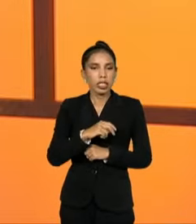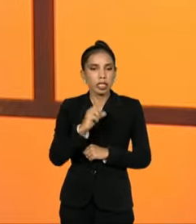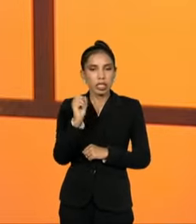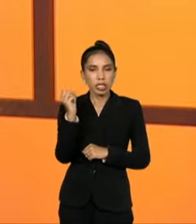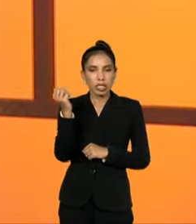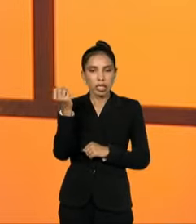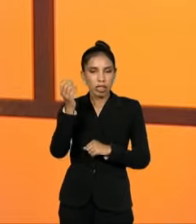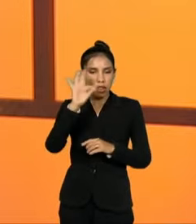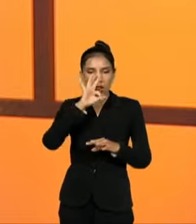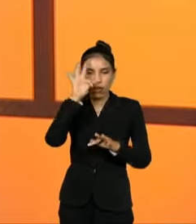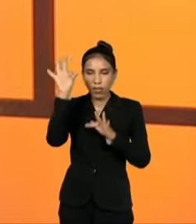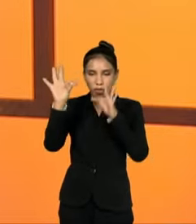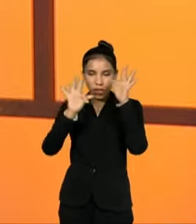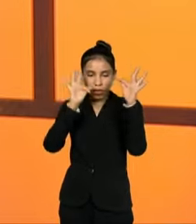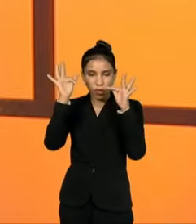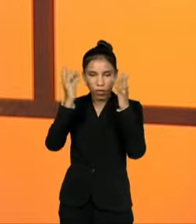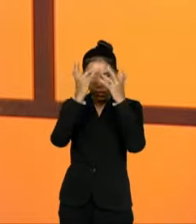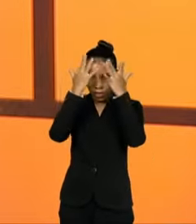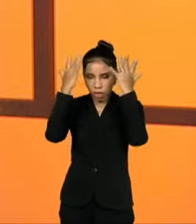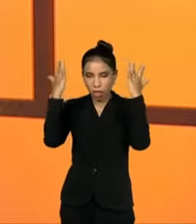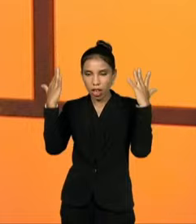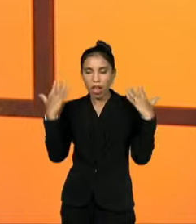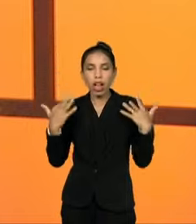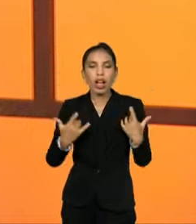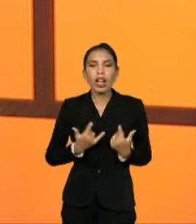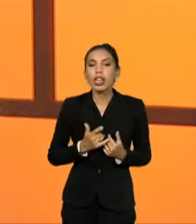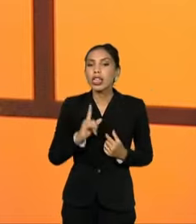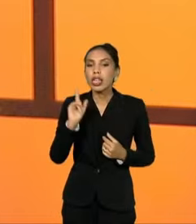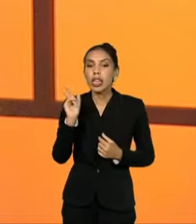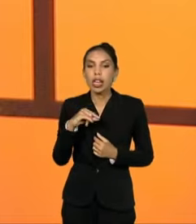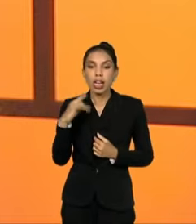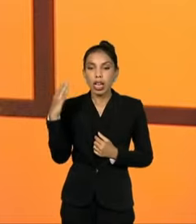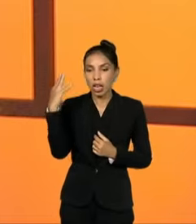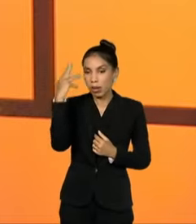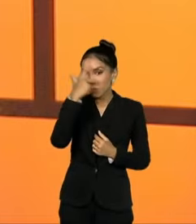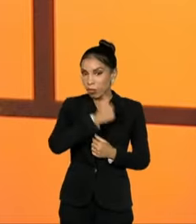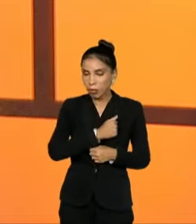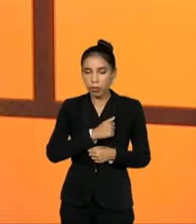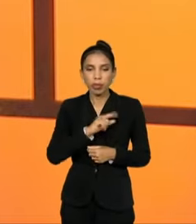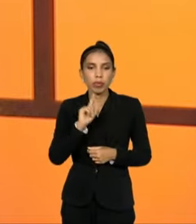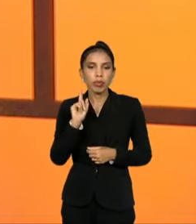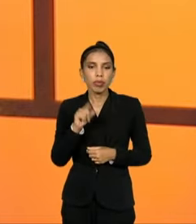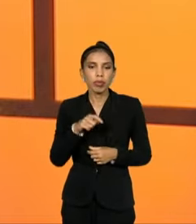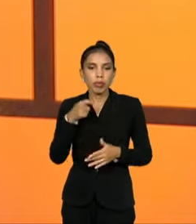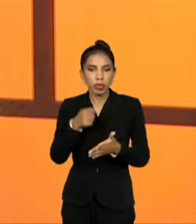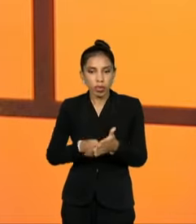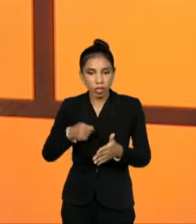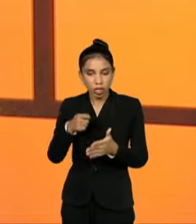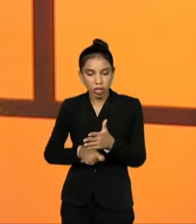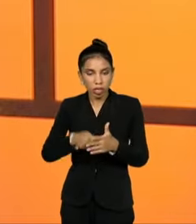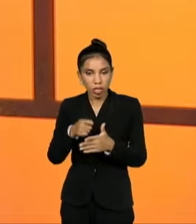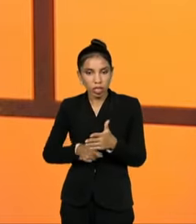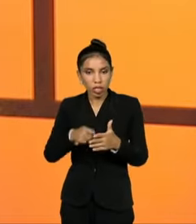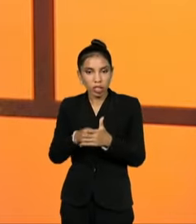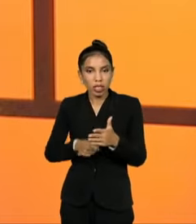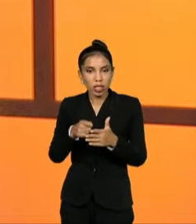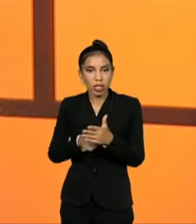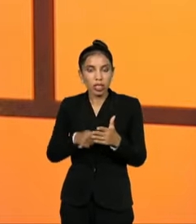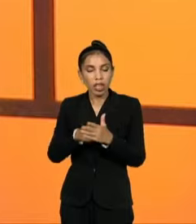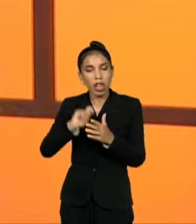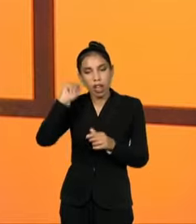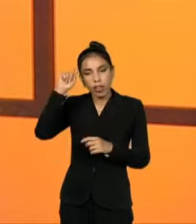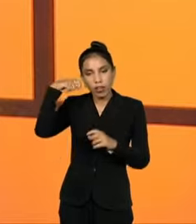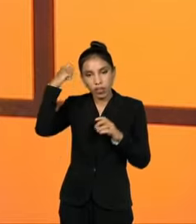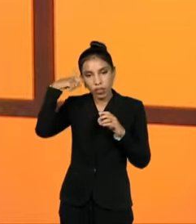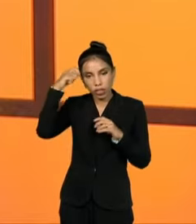né? Cheia de flores e o povo já pinta, né, de uma belezura. É, acho a luta e aquela cena final, o